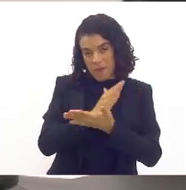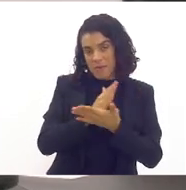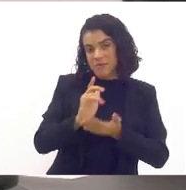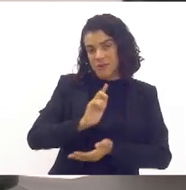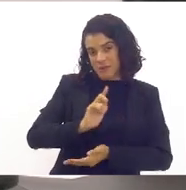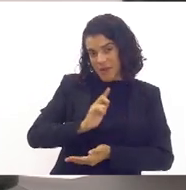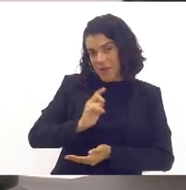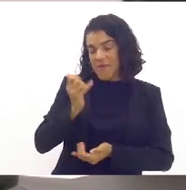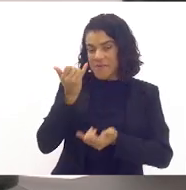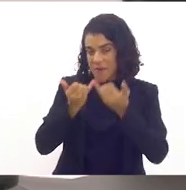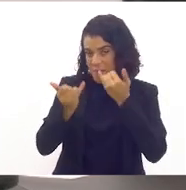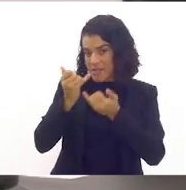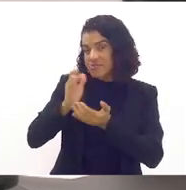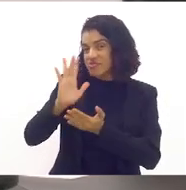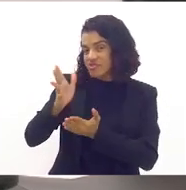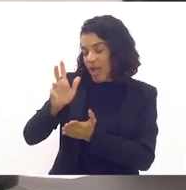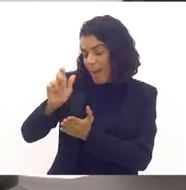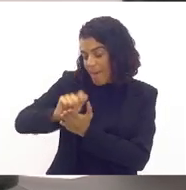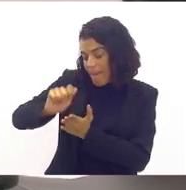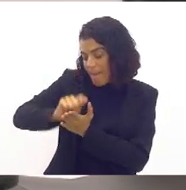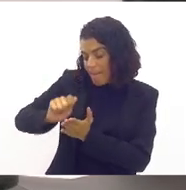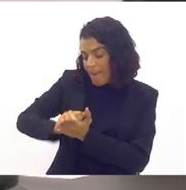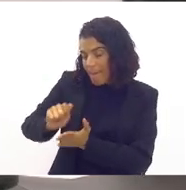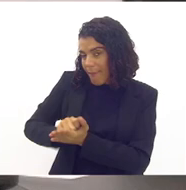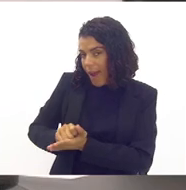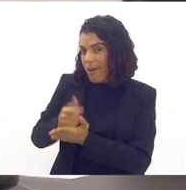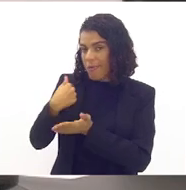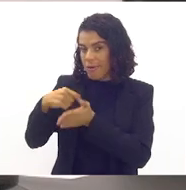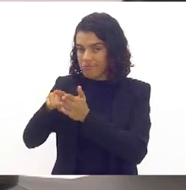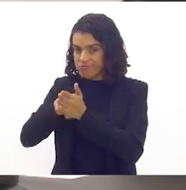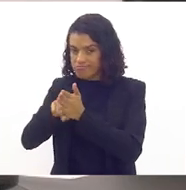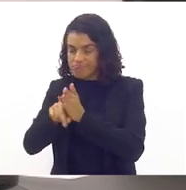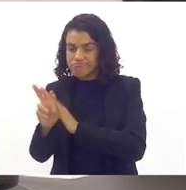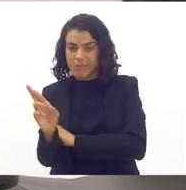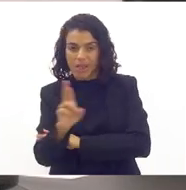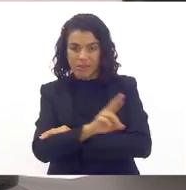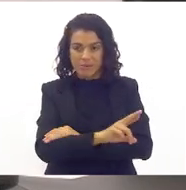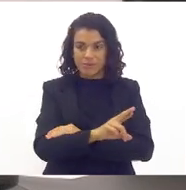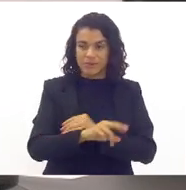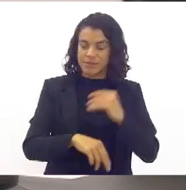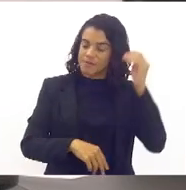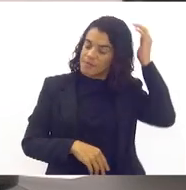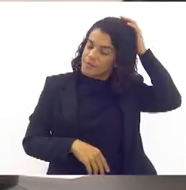já anotei aqui para a gente poder formalizar aqui o levantamento.